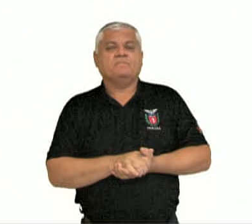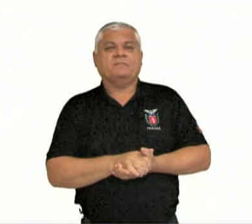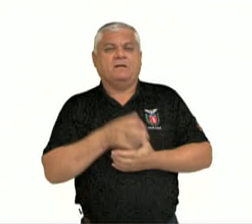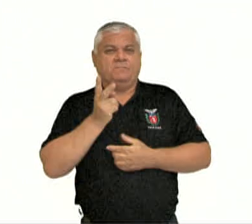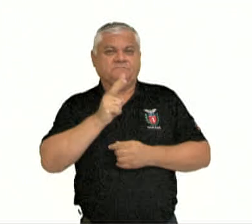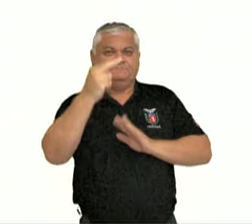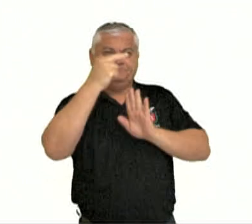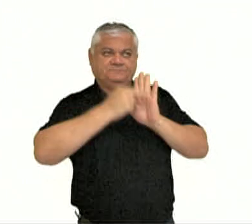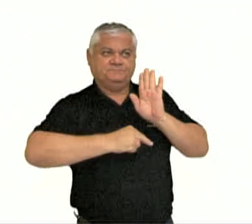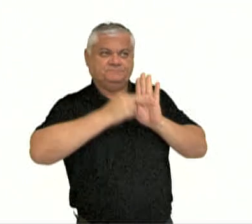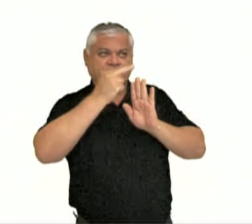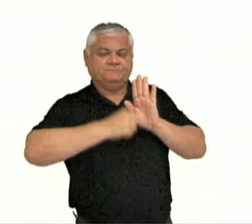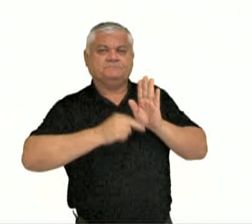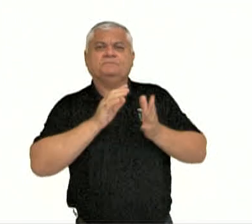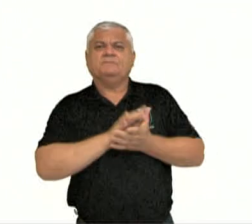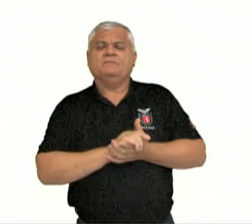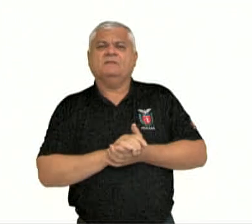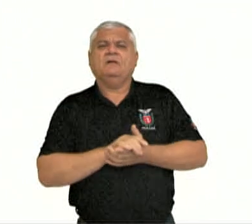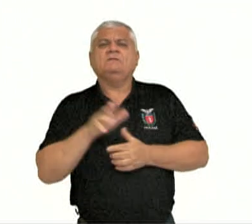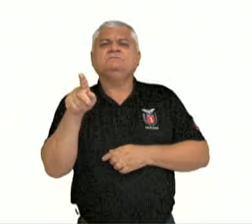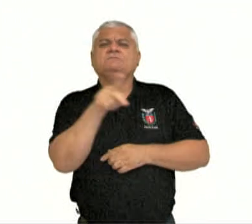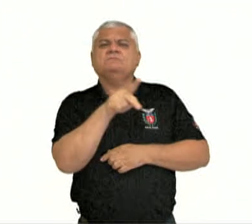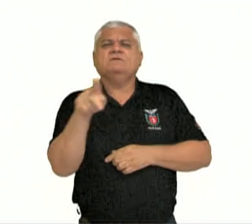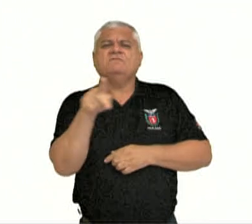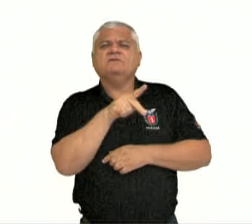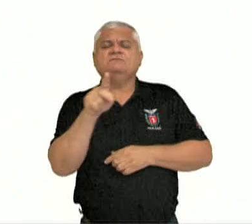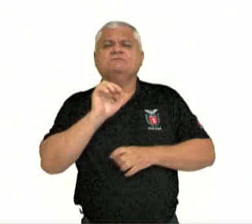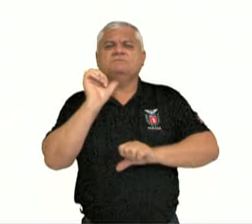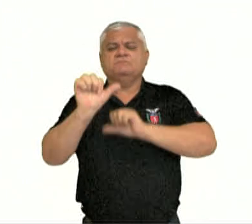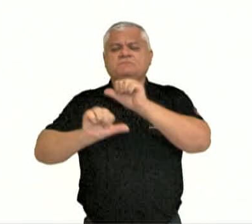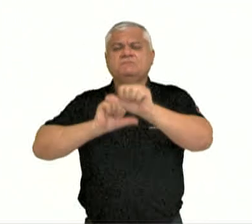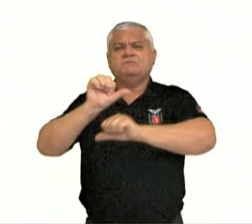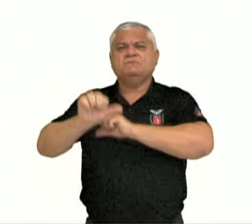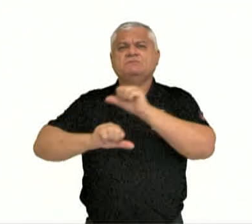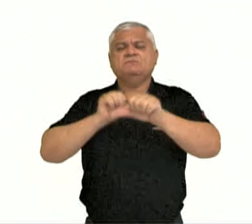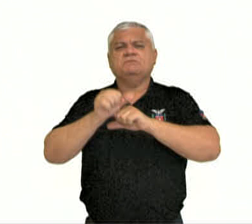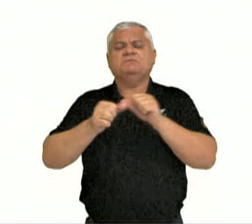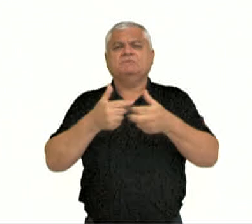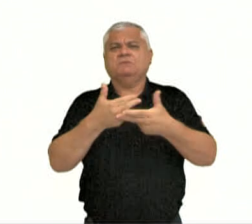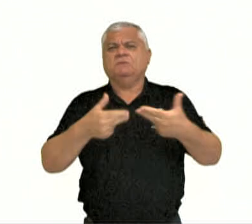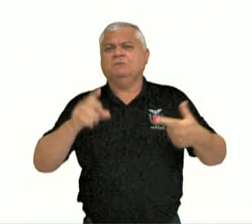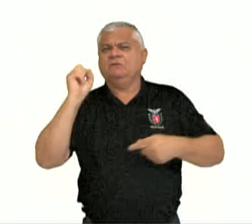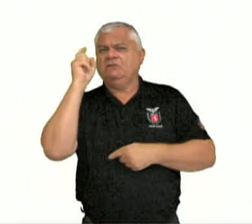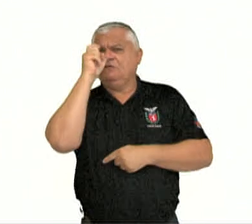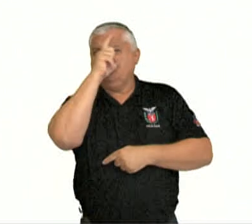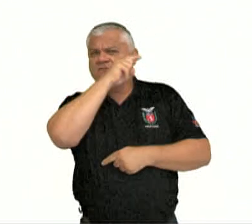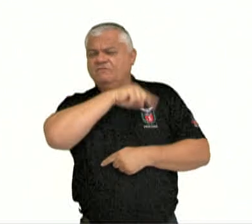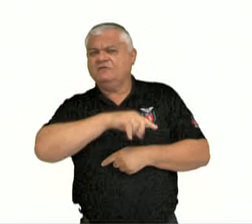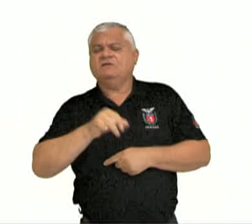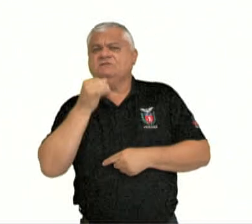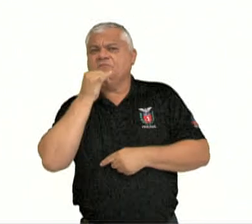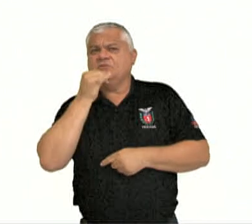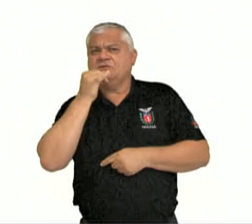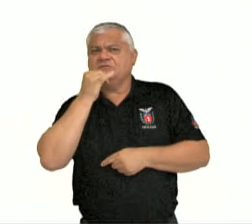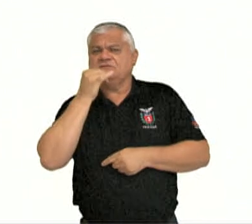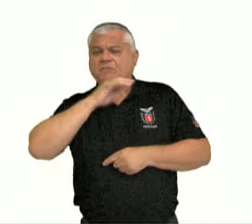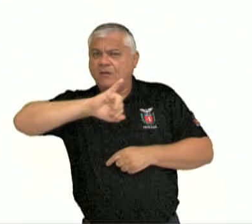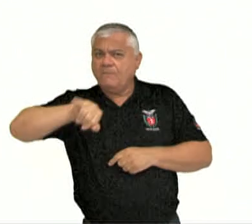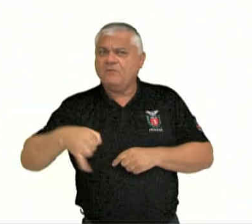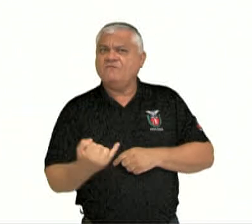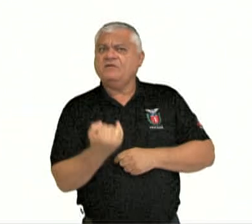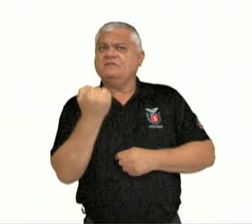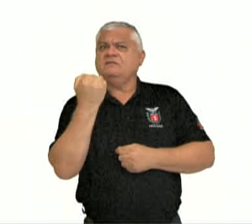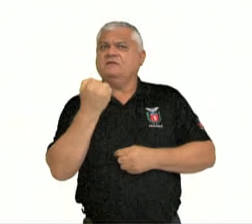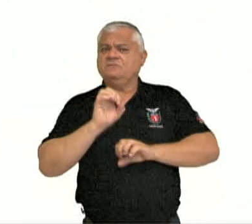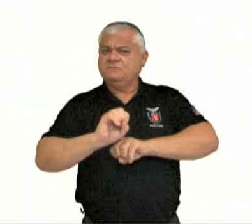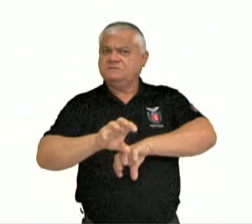Vamos continuar a leitura. Professores têm transformado dificuldades diversas em solo fértil para o magistério.